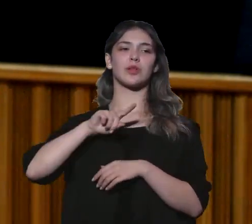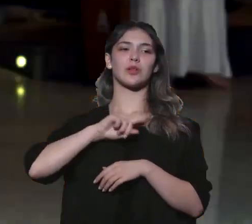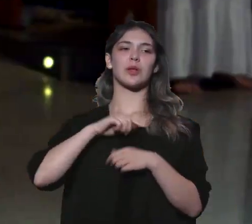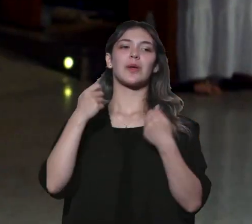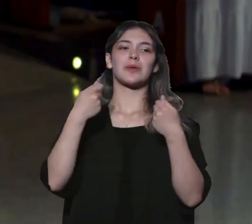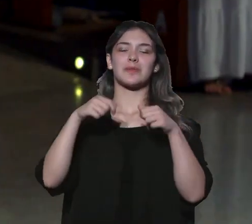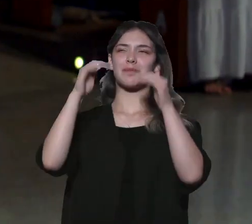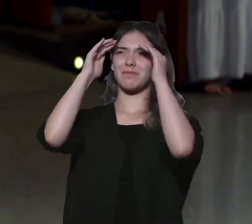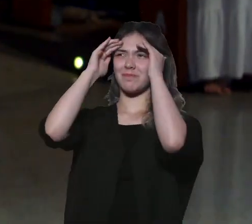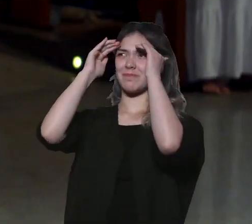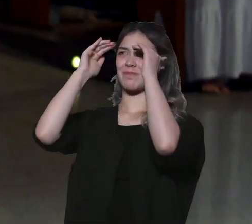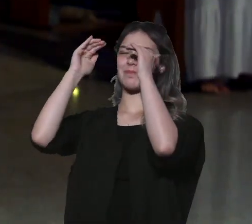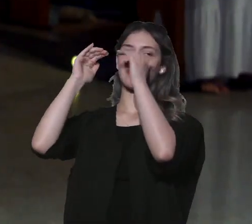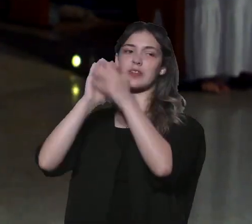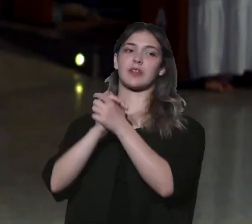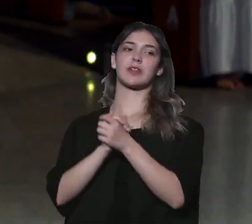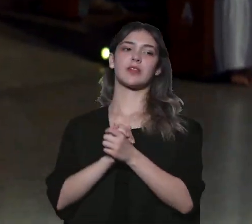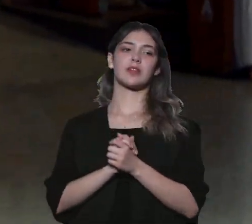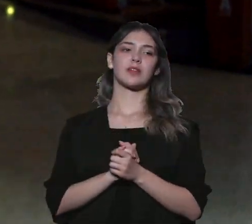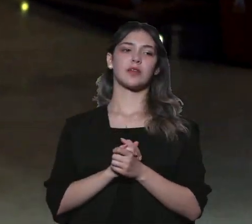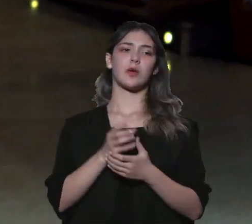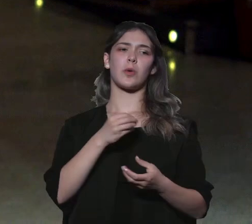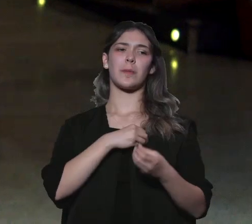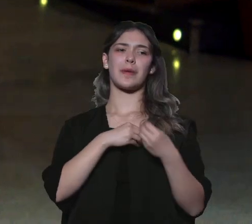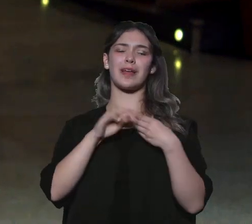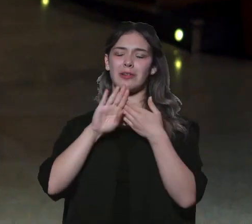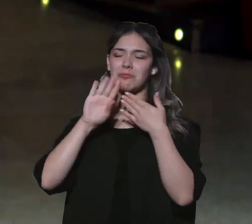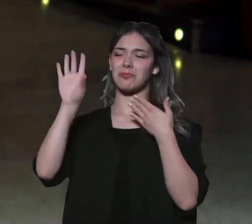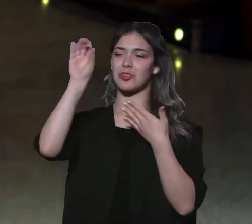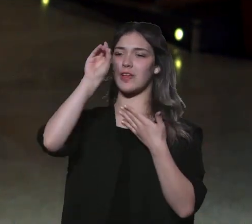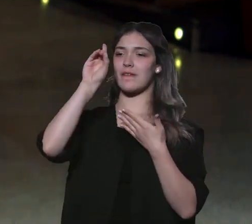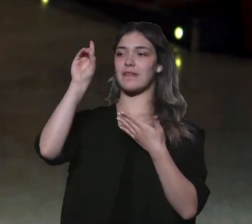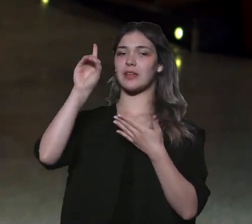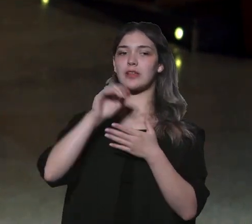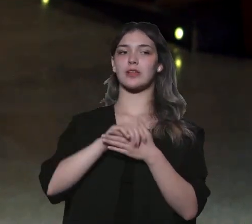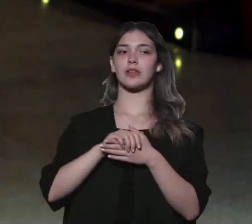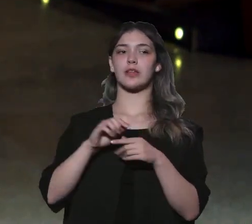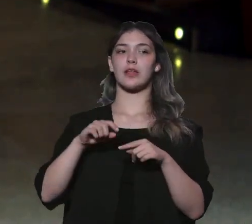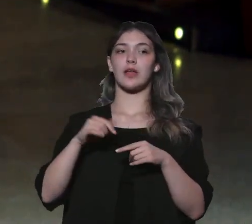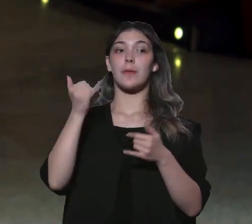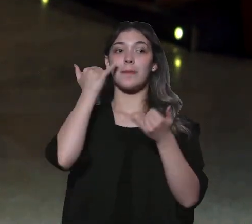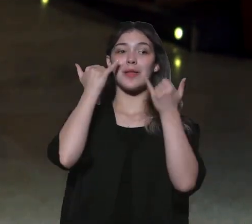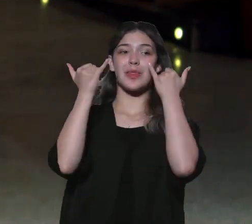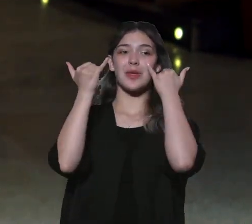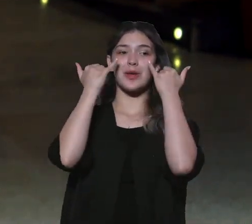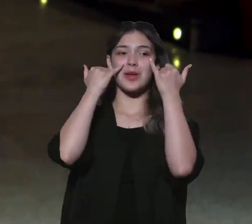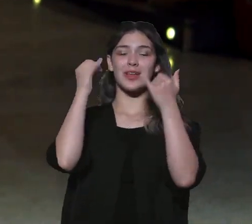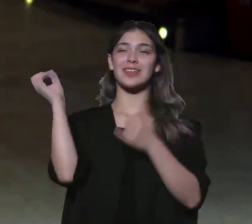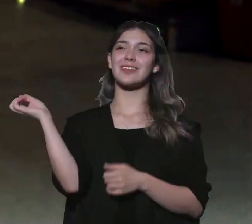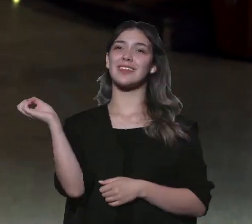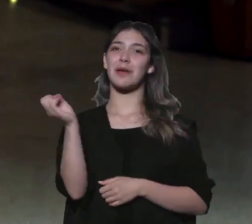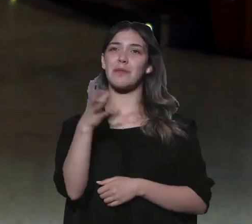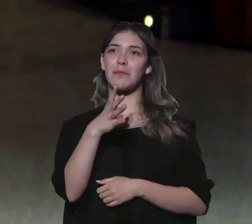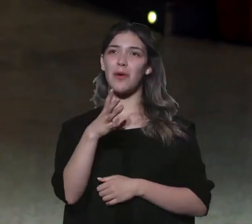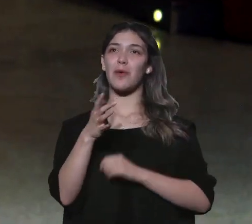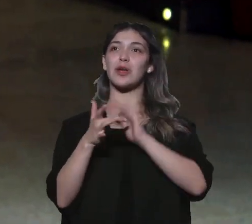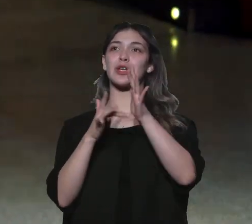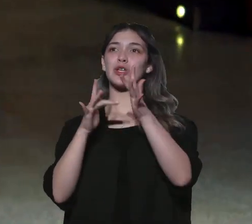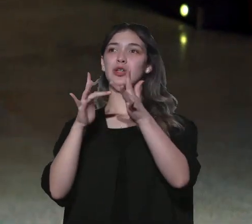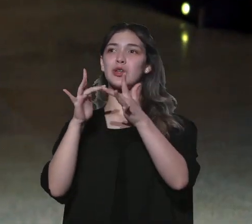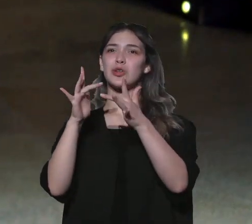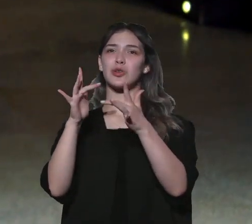nos afasta de Deus. Mas eu te trouxe uma boa notícia: Jesus morreu por esses pecados. Ele sofreu